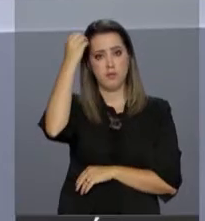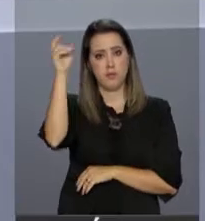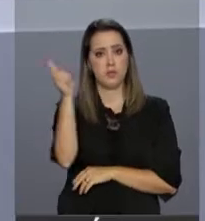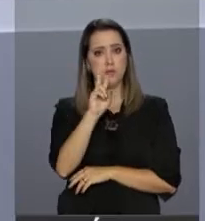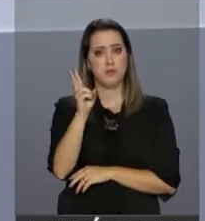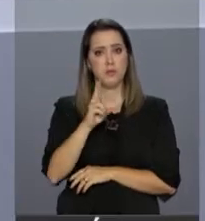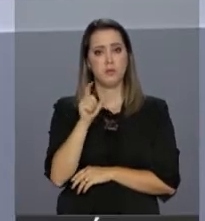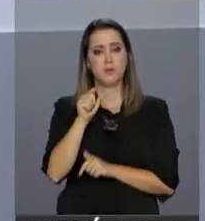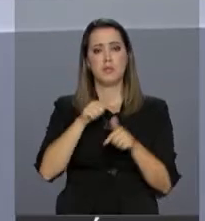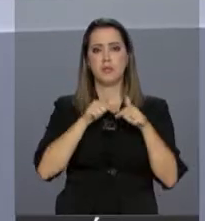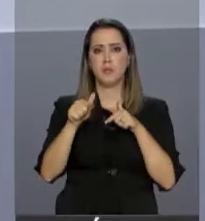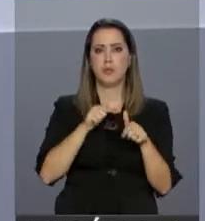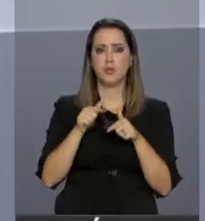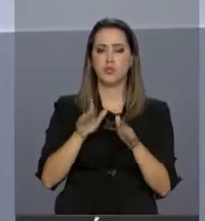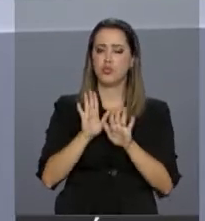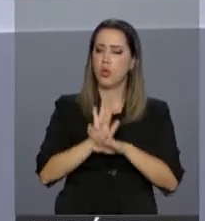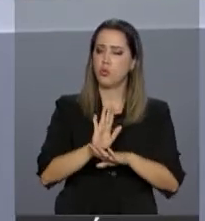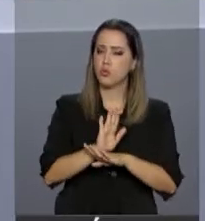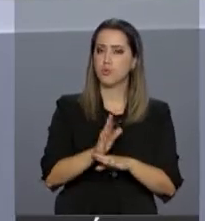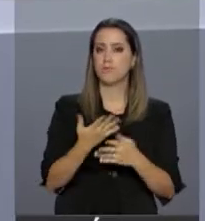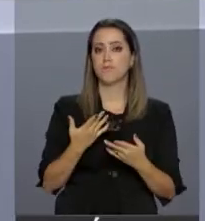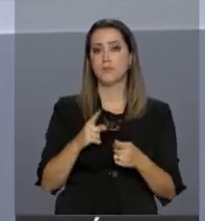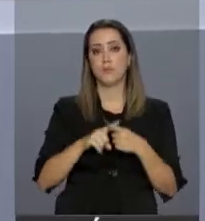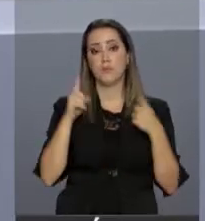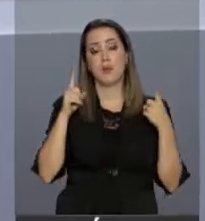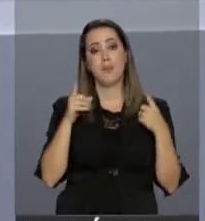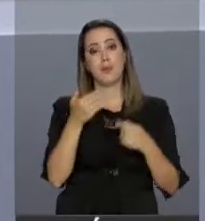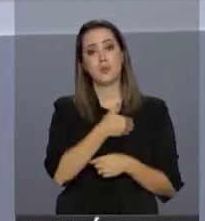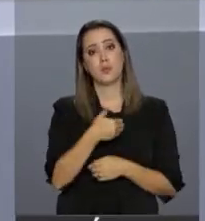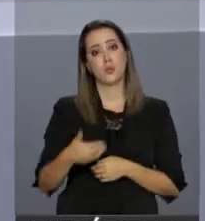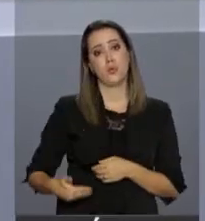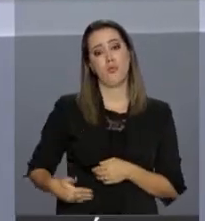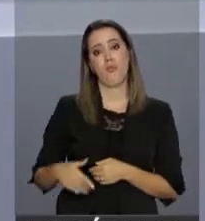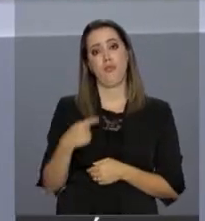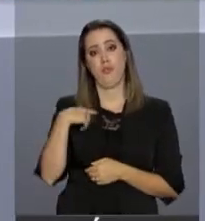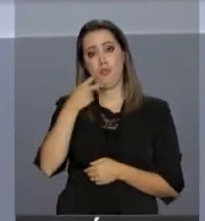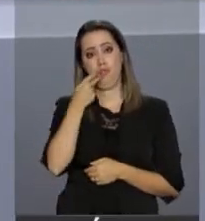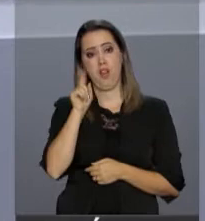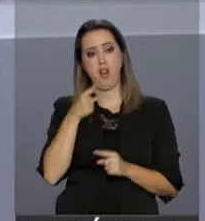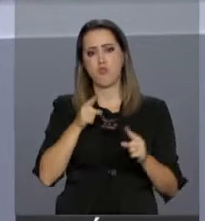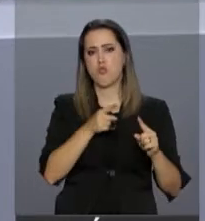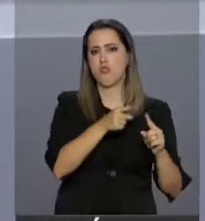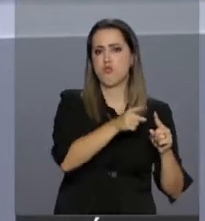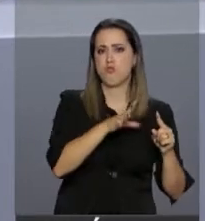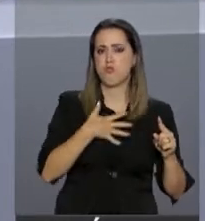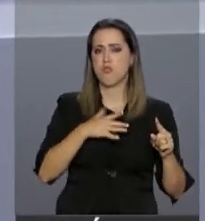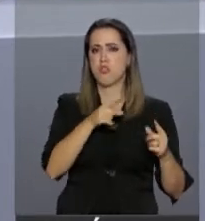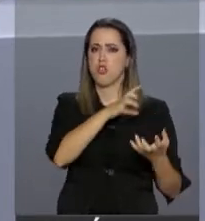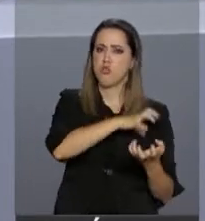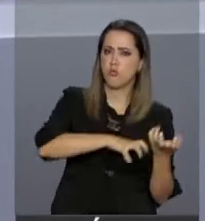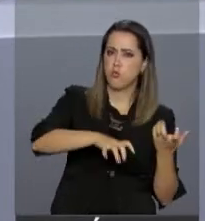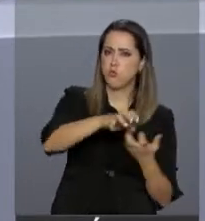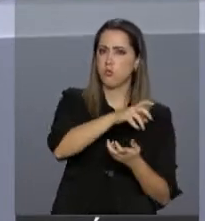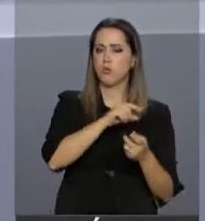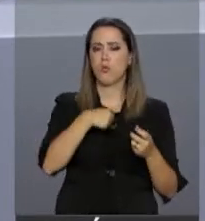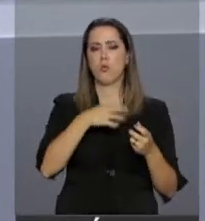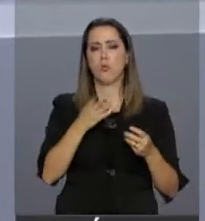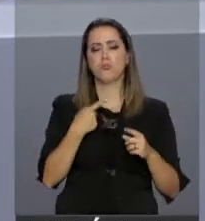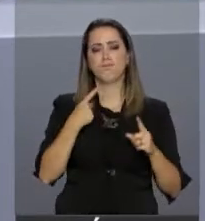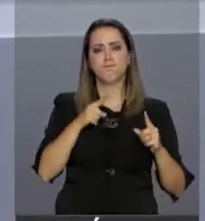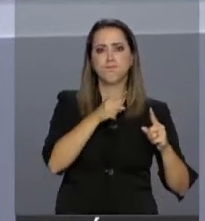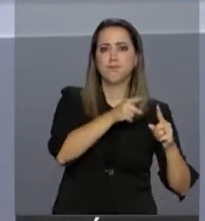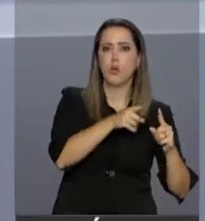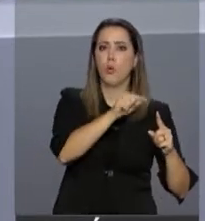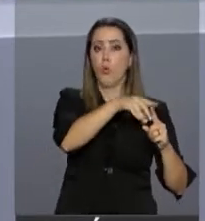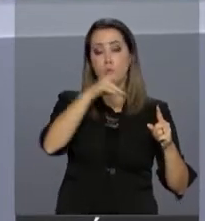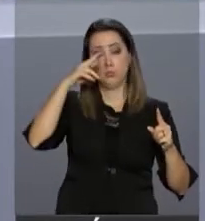a venezuela para fazer trabalhos de caridade mas o governo local acusa de promover atividades contra o regime de nicolás maduro